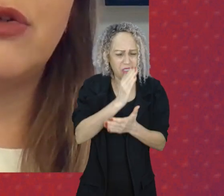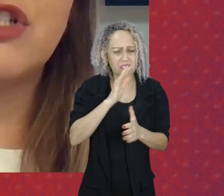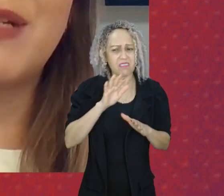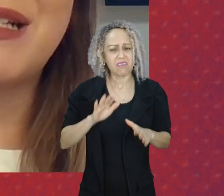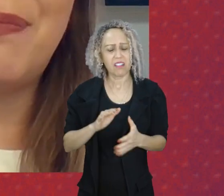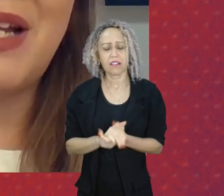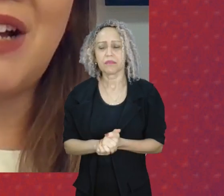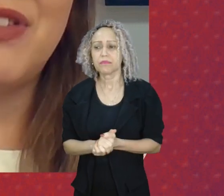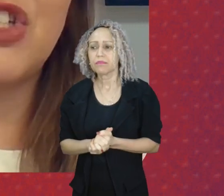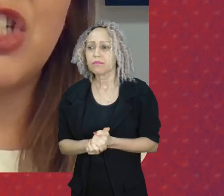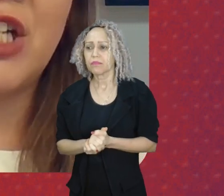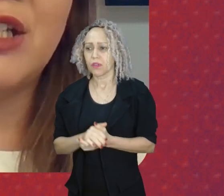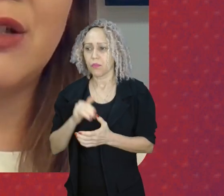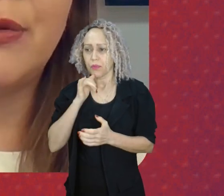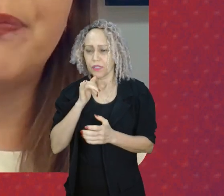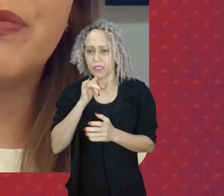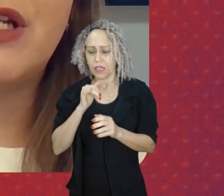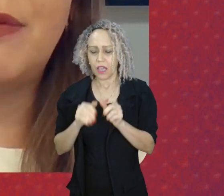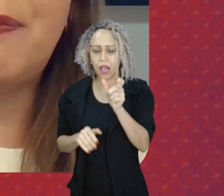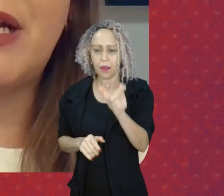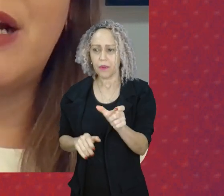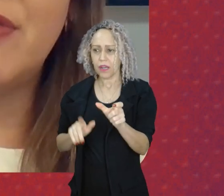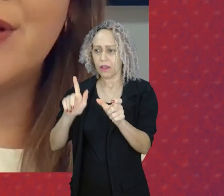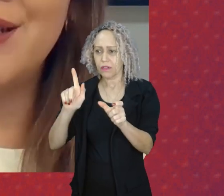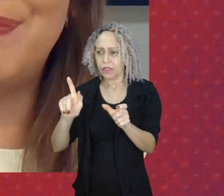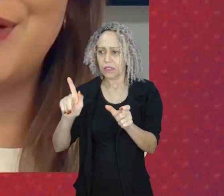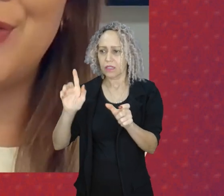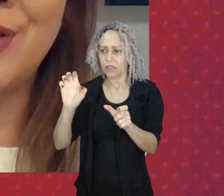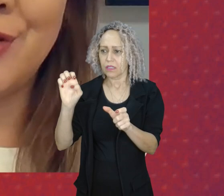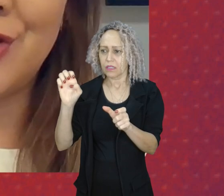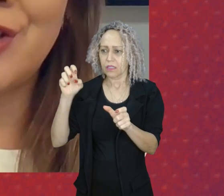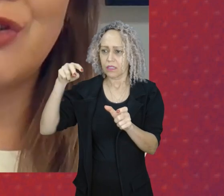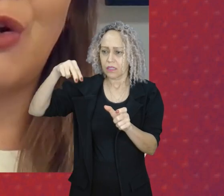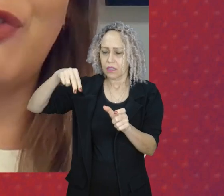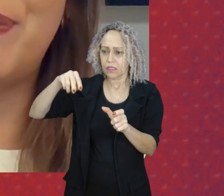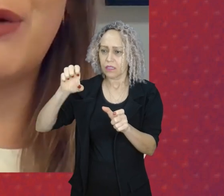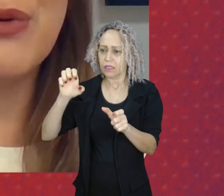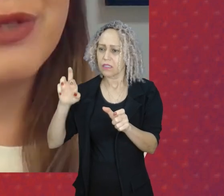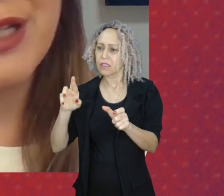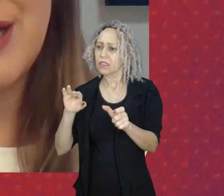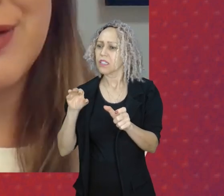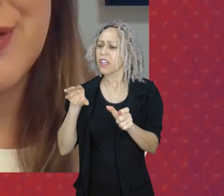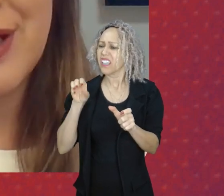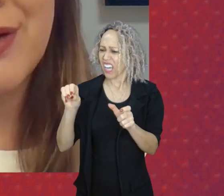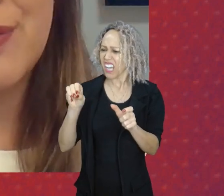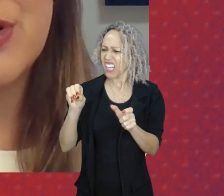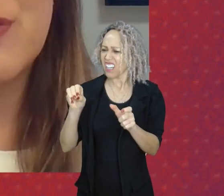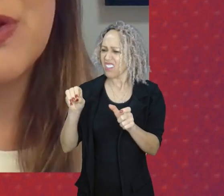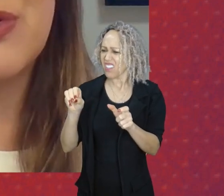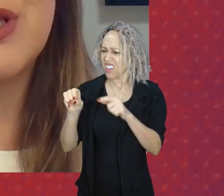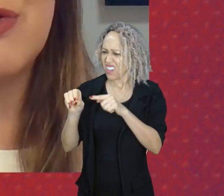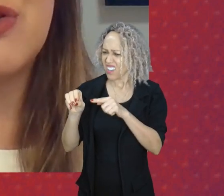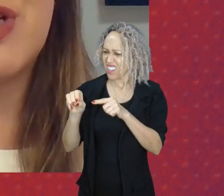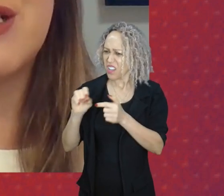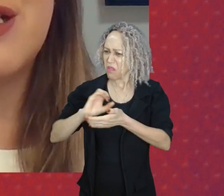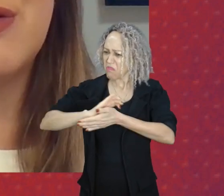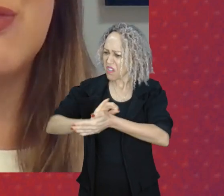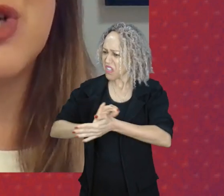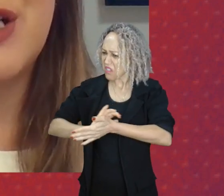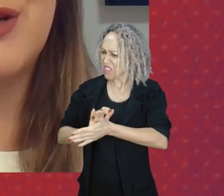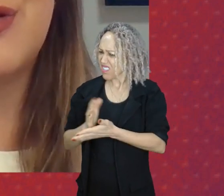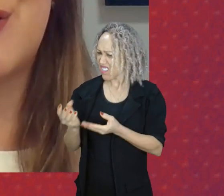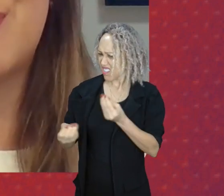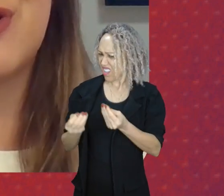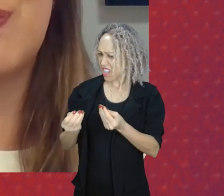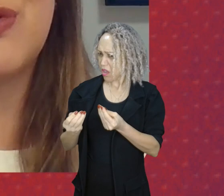aulas anteriores, mas a palavra gênero é uma palavra impressionante que sofre preconceito, né? Como se as pessoas não tivessem